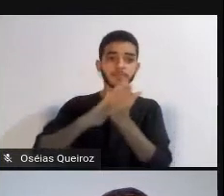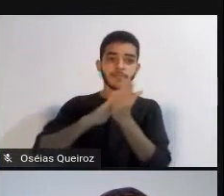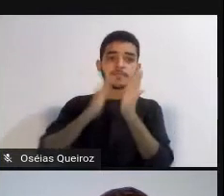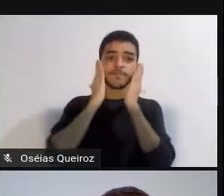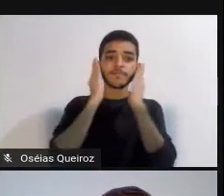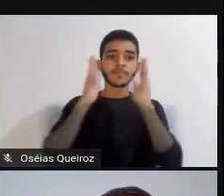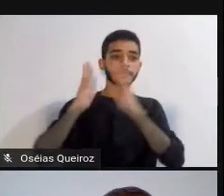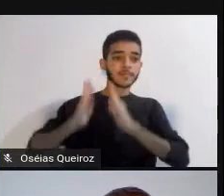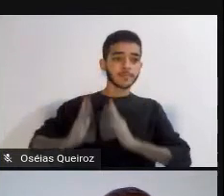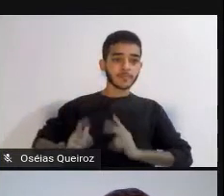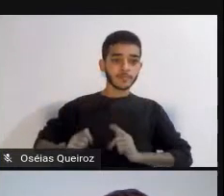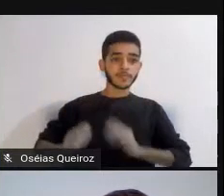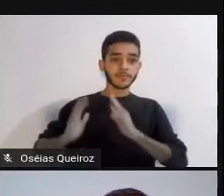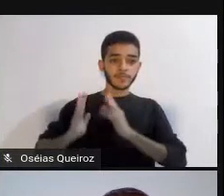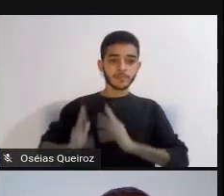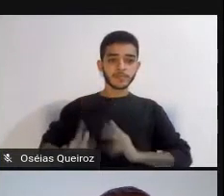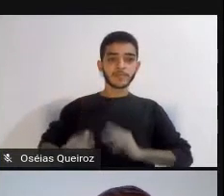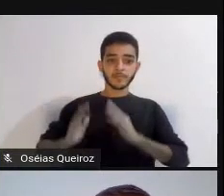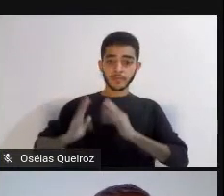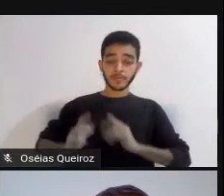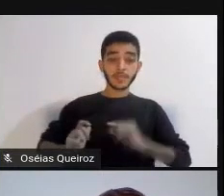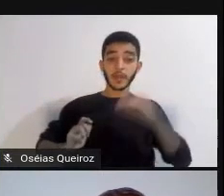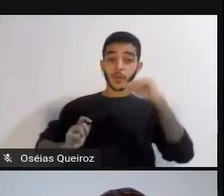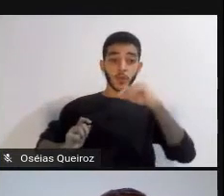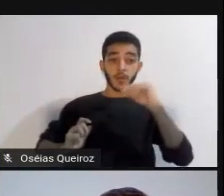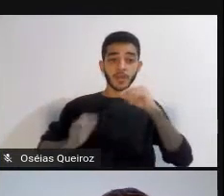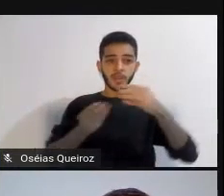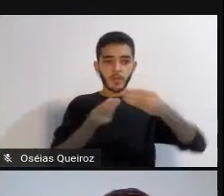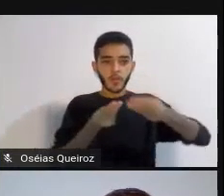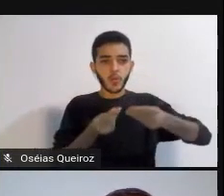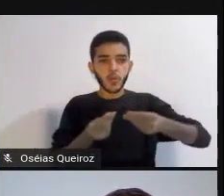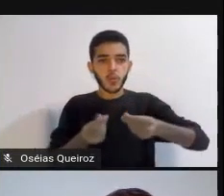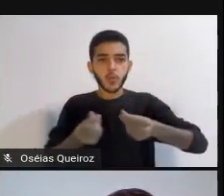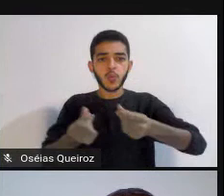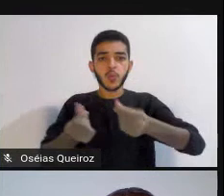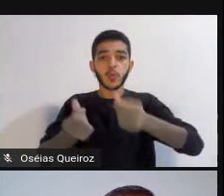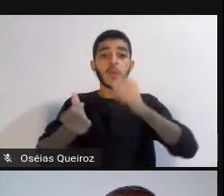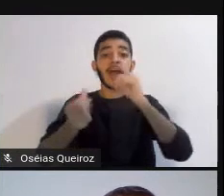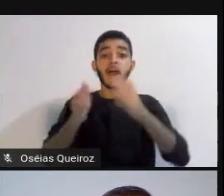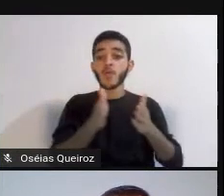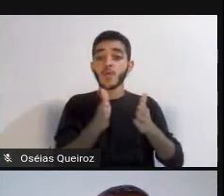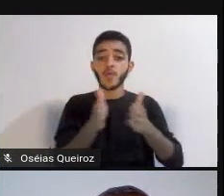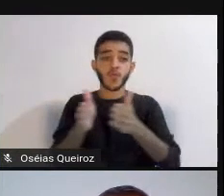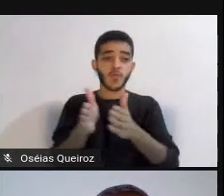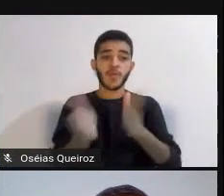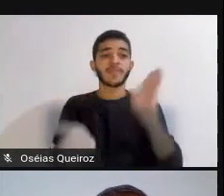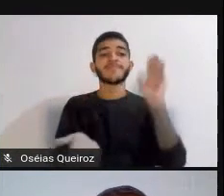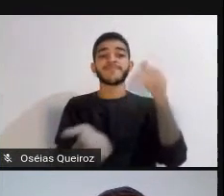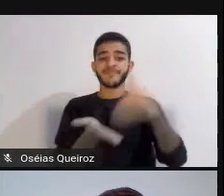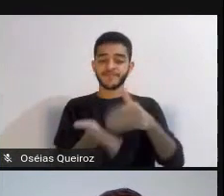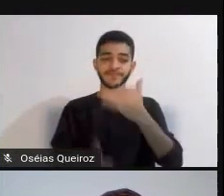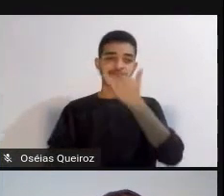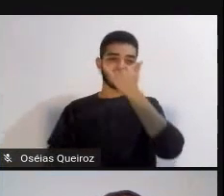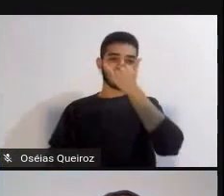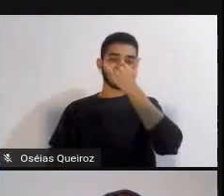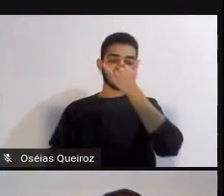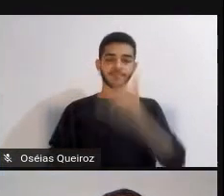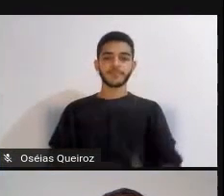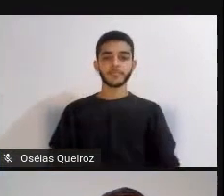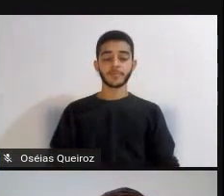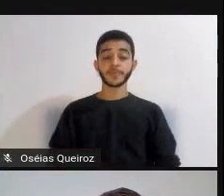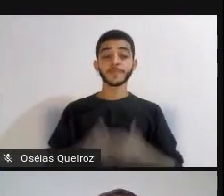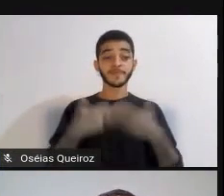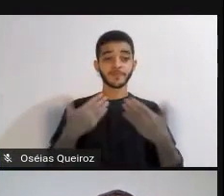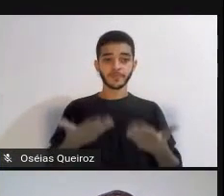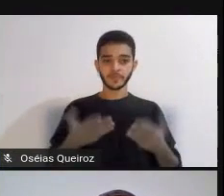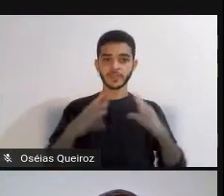essas microesferas depois elas vão cair no esgoto e poderão chegar até o ambiente aquático. Então, todos